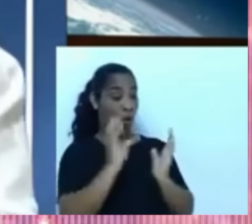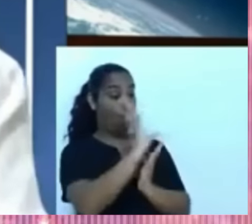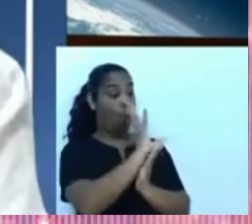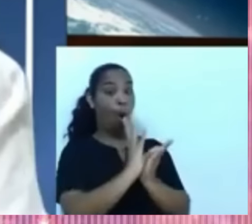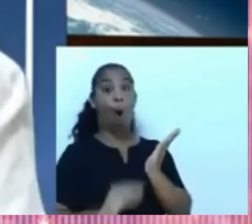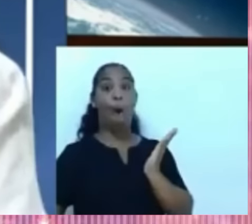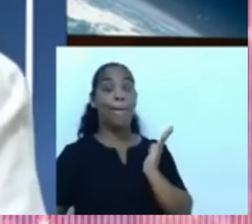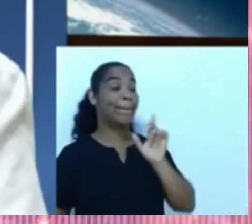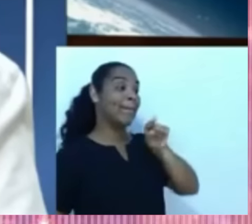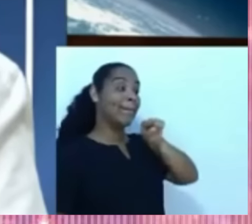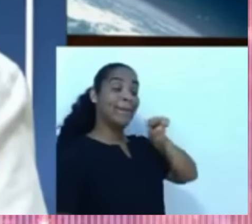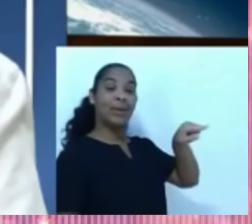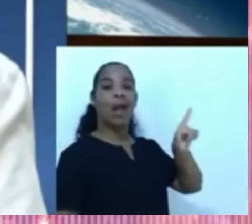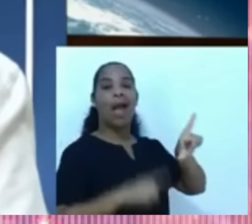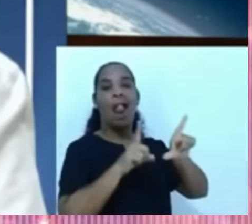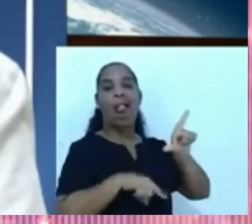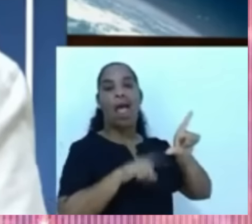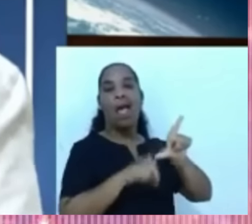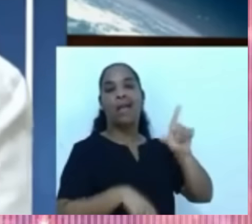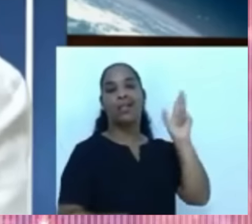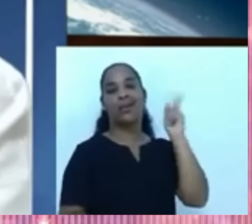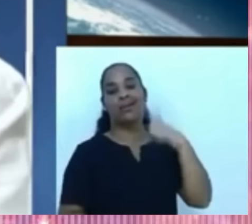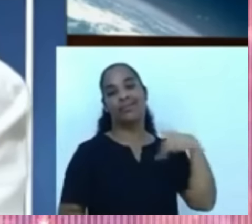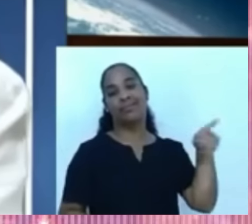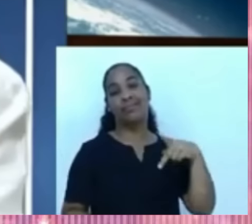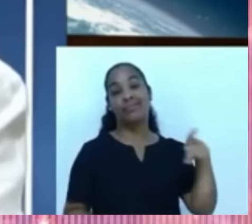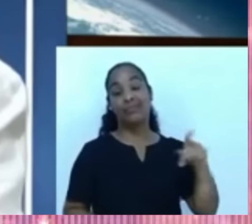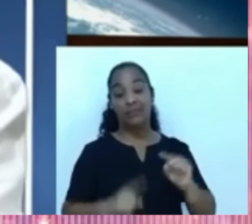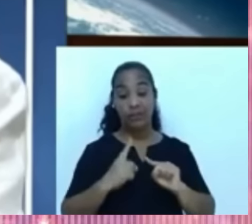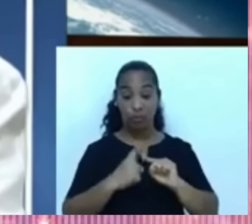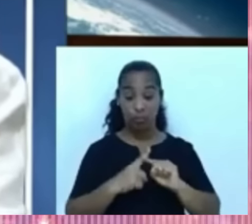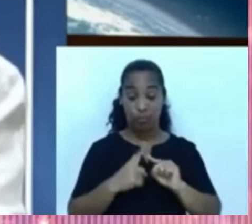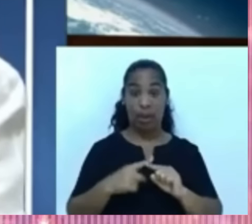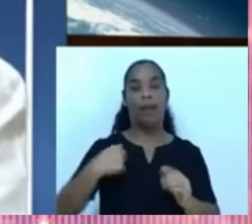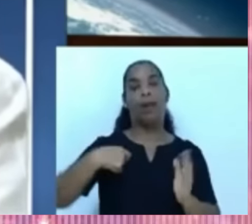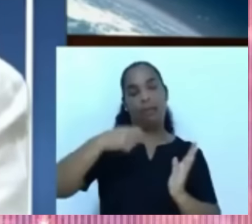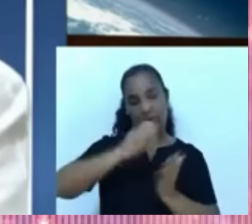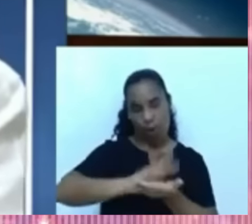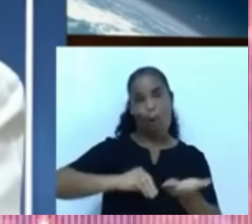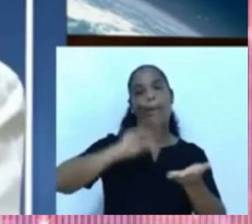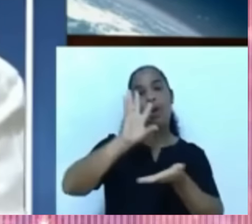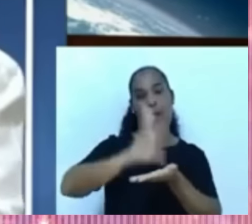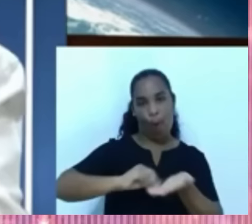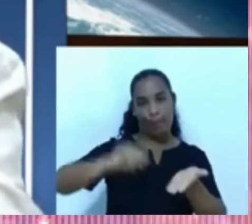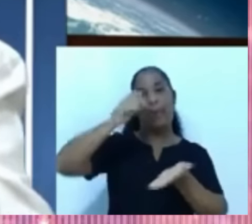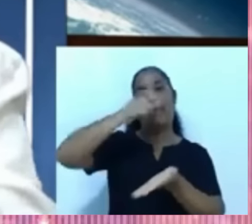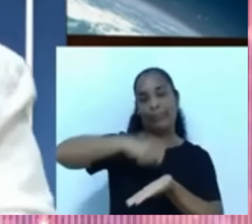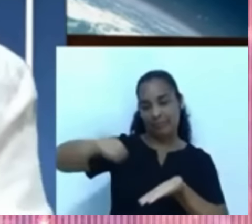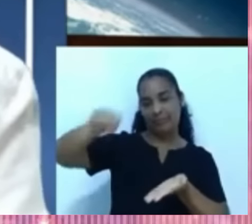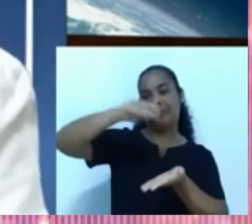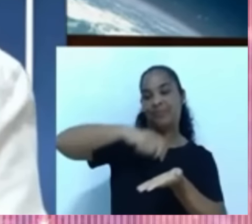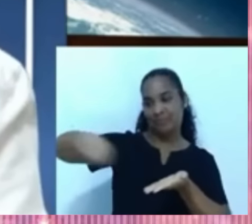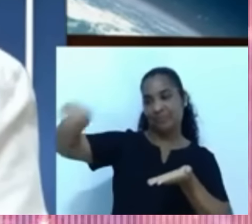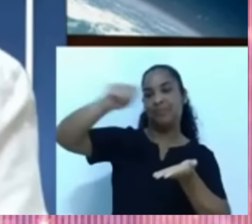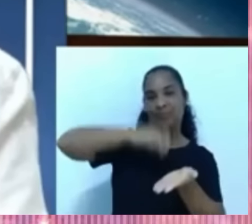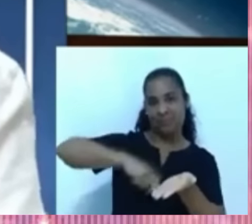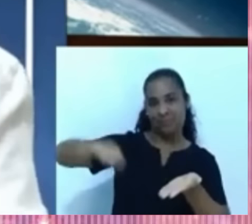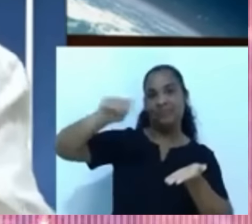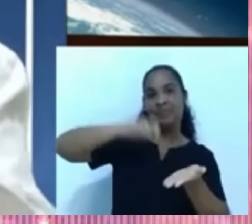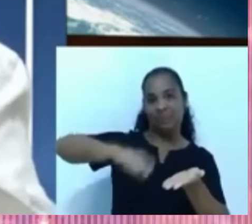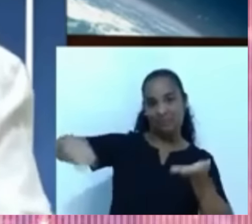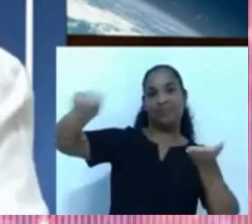autêntica da letra da minha professora porque eu tanto escrevi tanto de cobri que ficou registrado